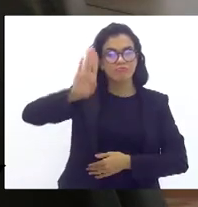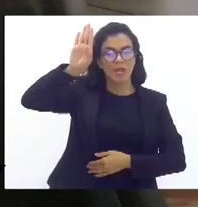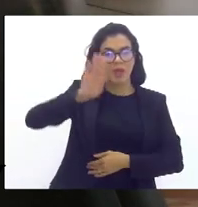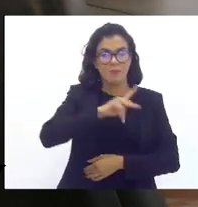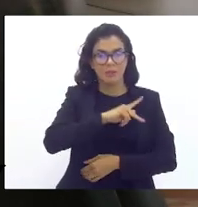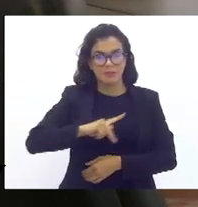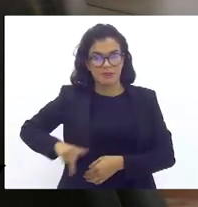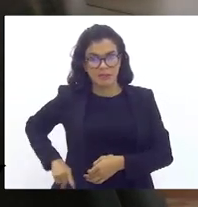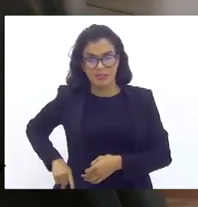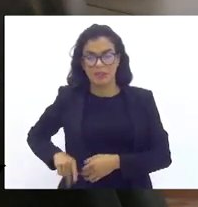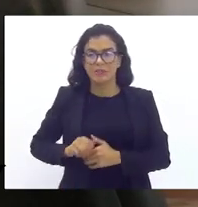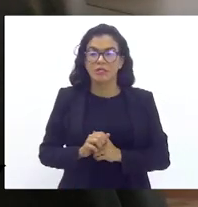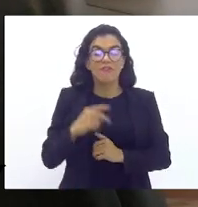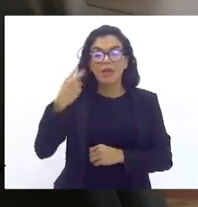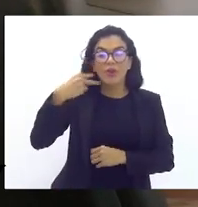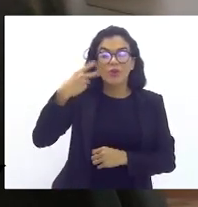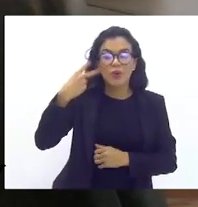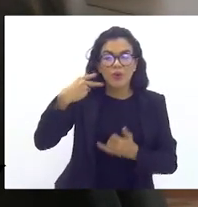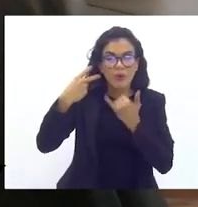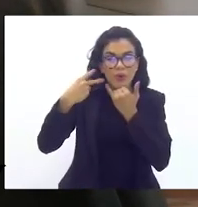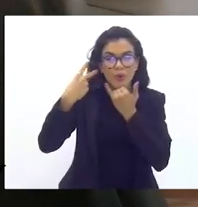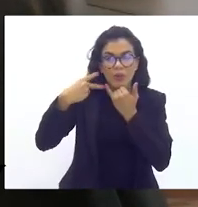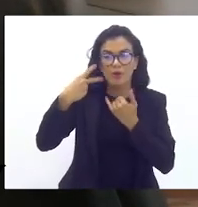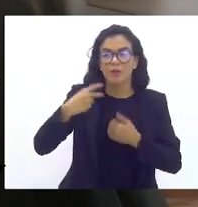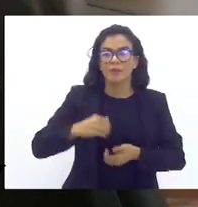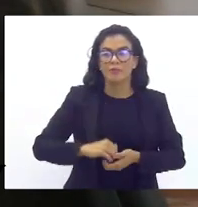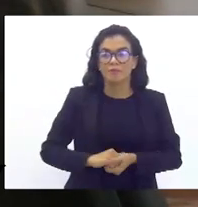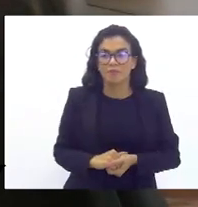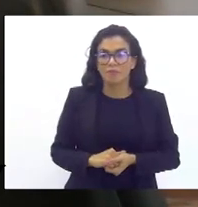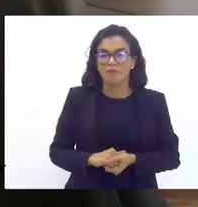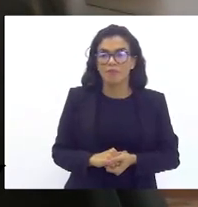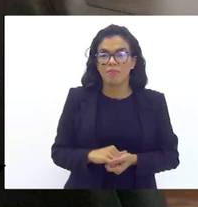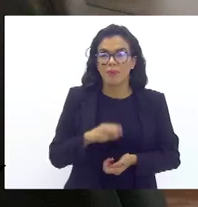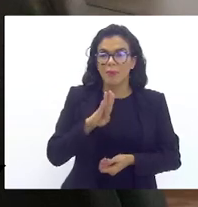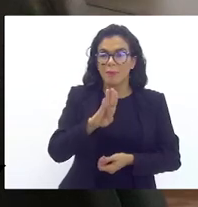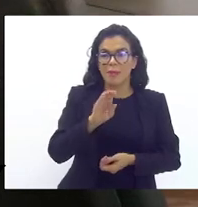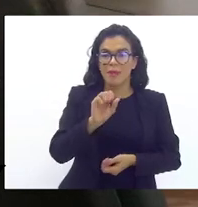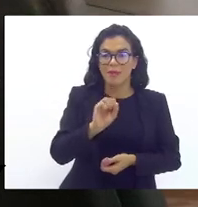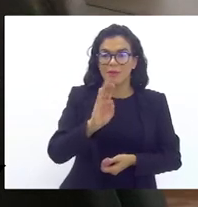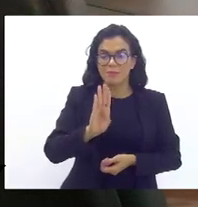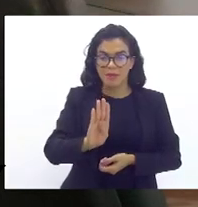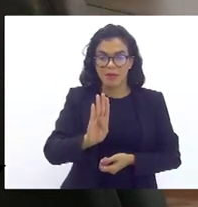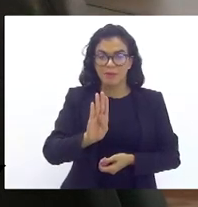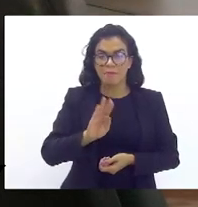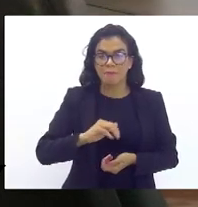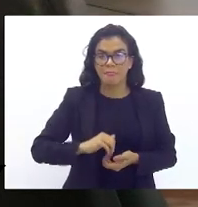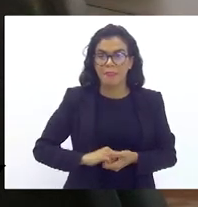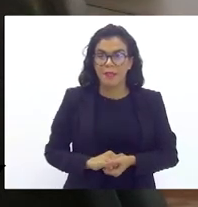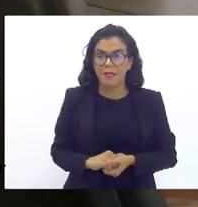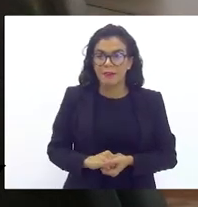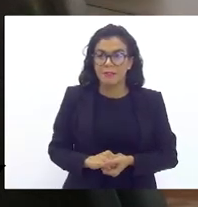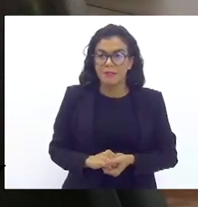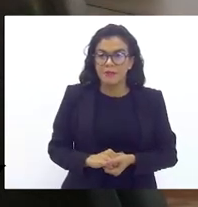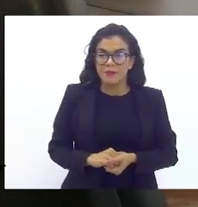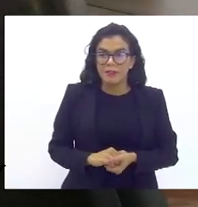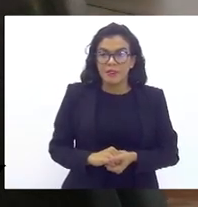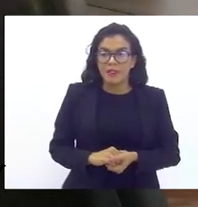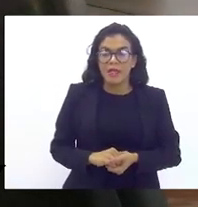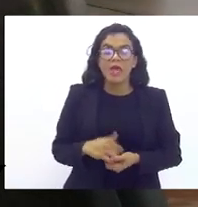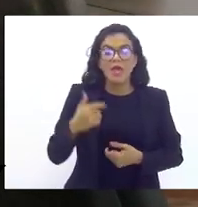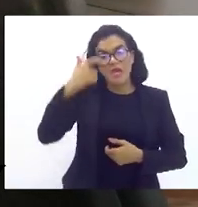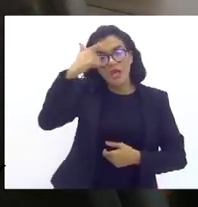5 com Ivani com pratinho que é do PSB agora do seu partido né eu